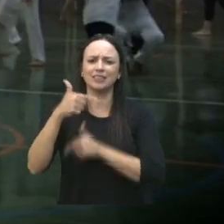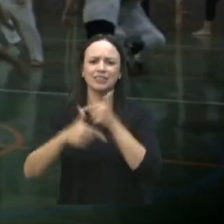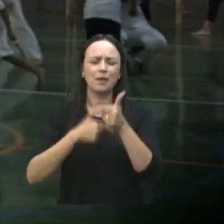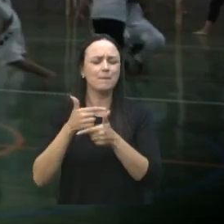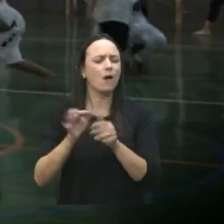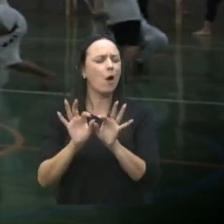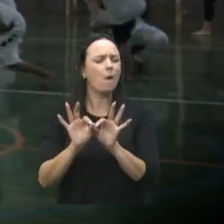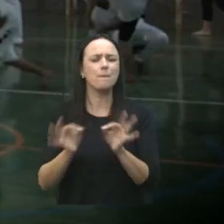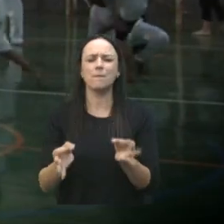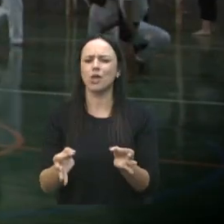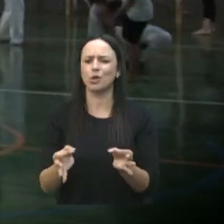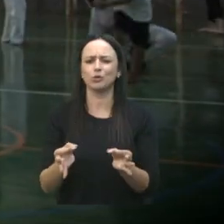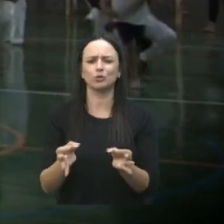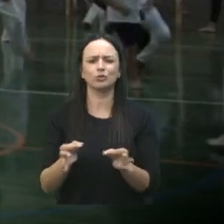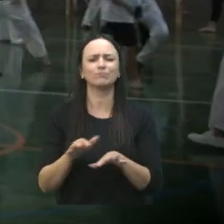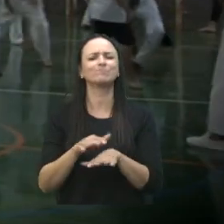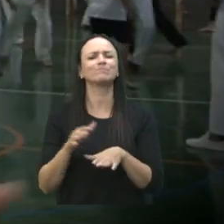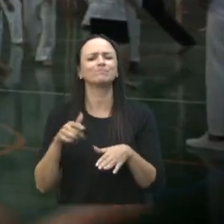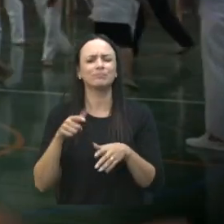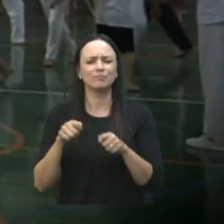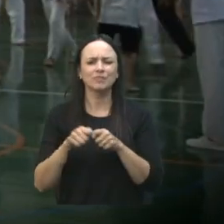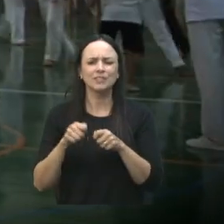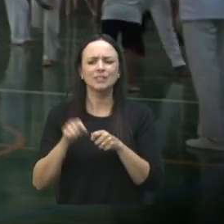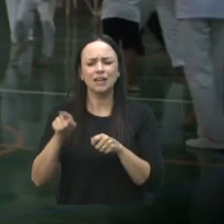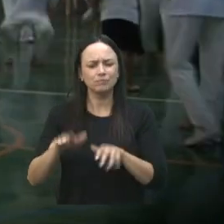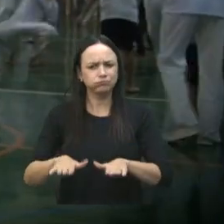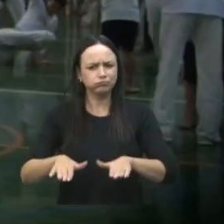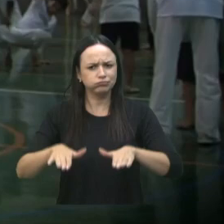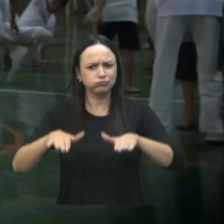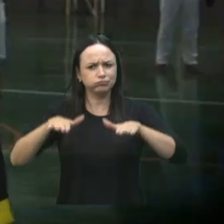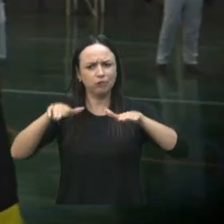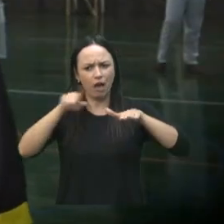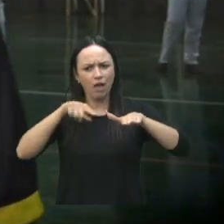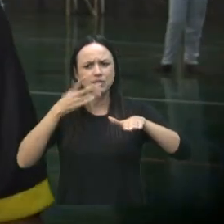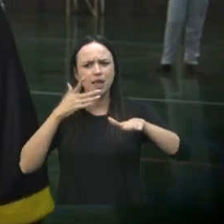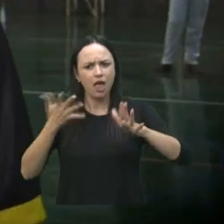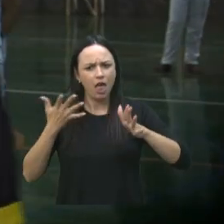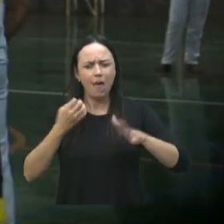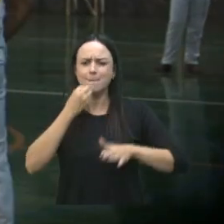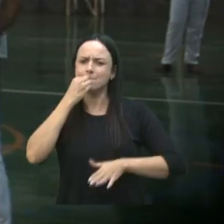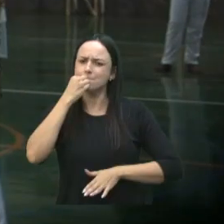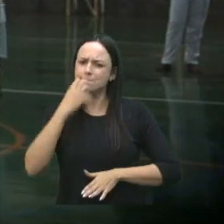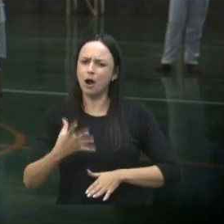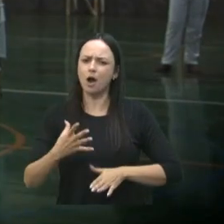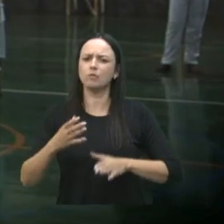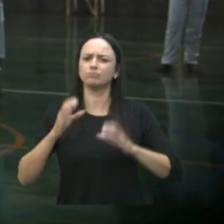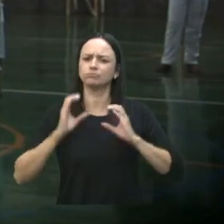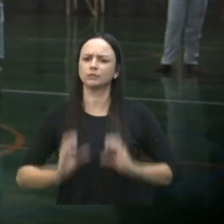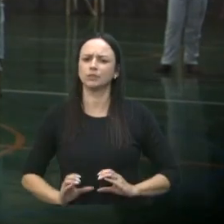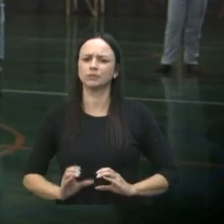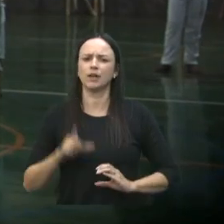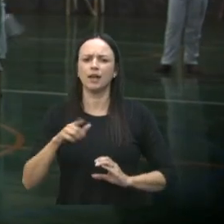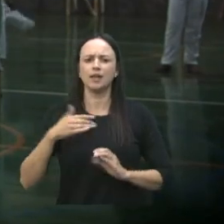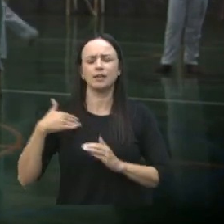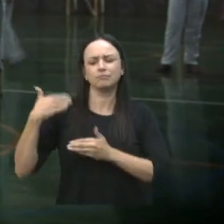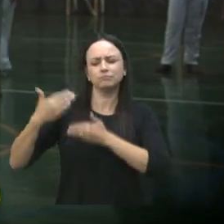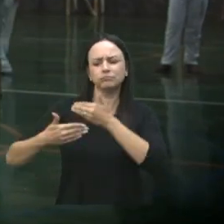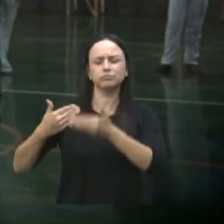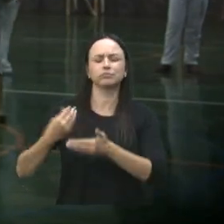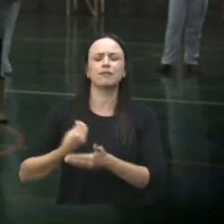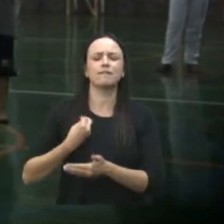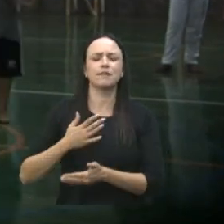humilde, que a gente faz o trabalho de crescer as crianças um cidadão do bem. Então essa é a trajetória minha da capoeira. E até